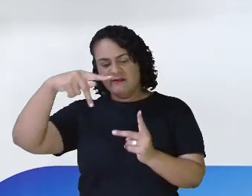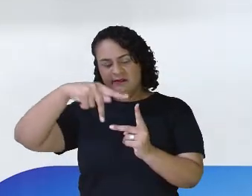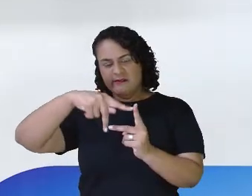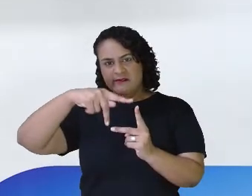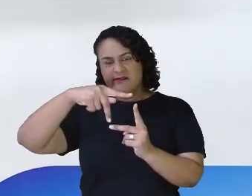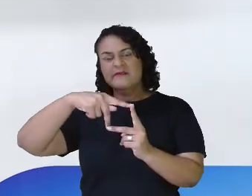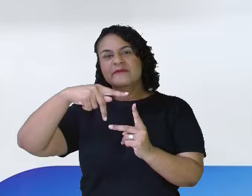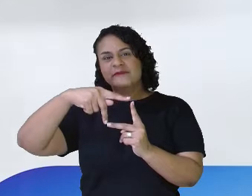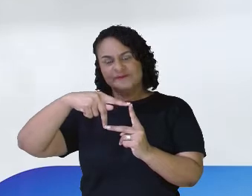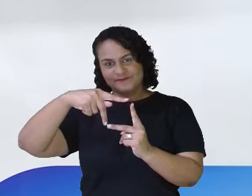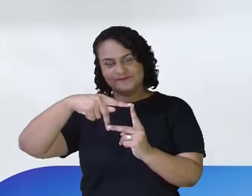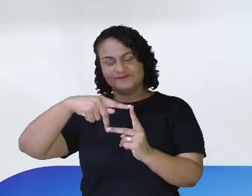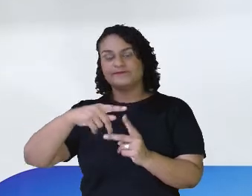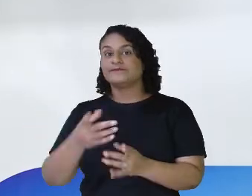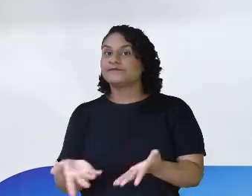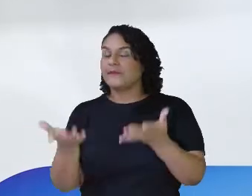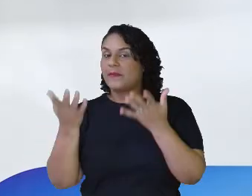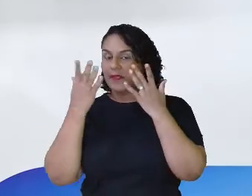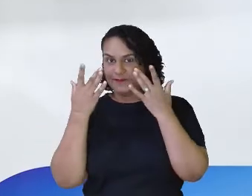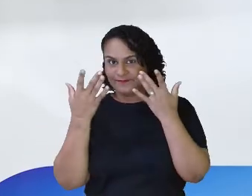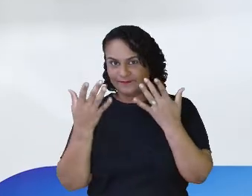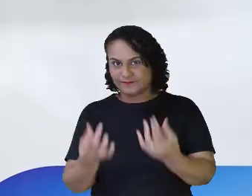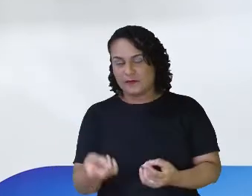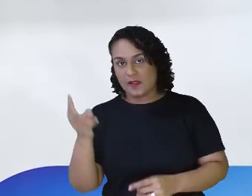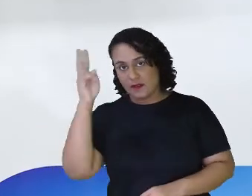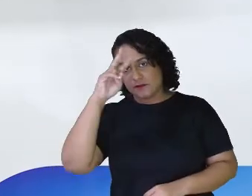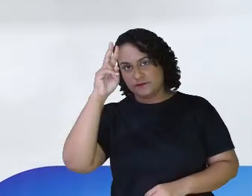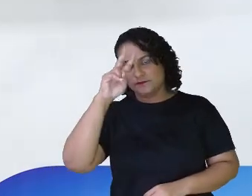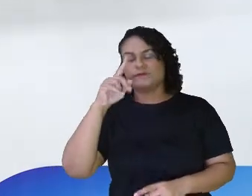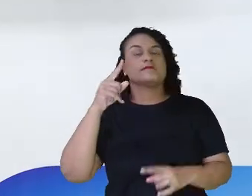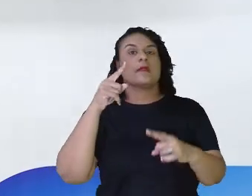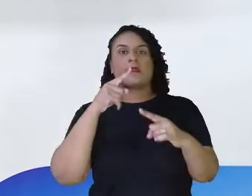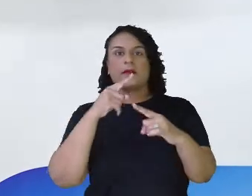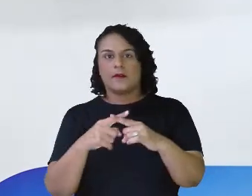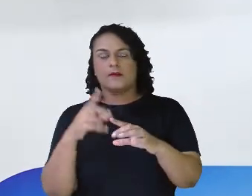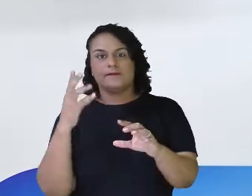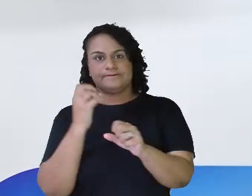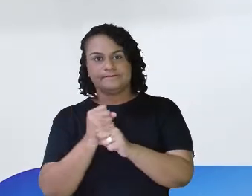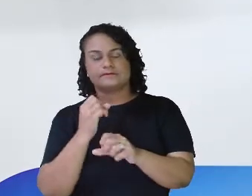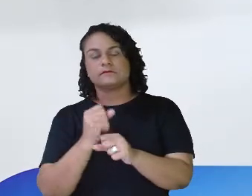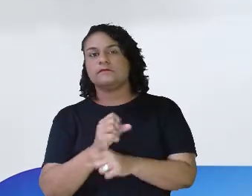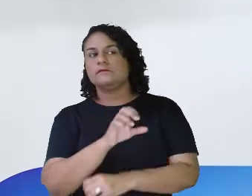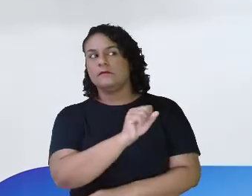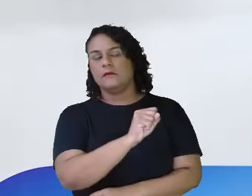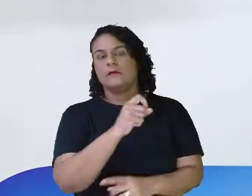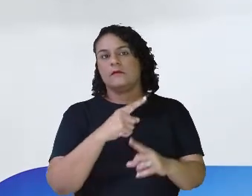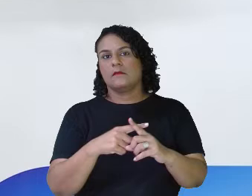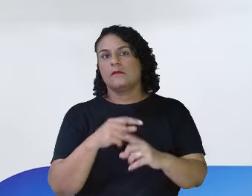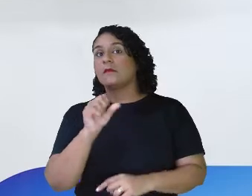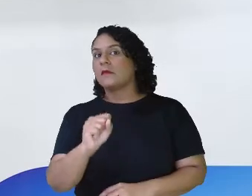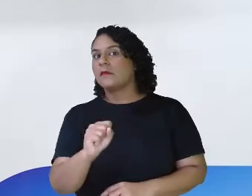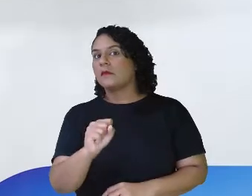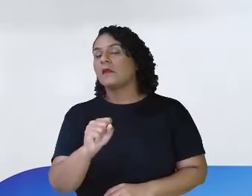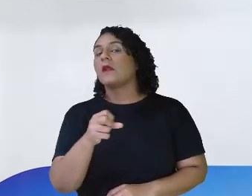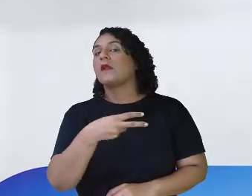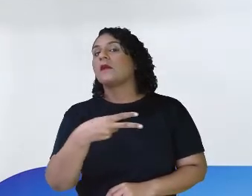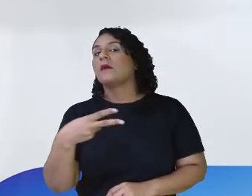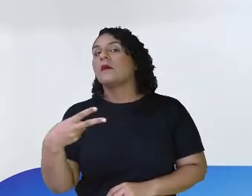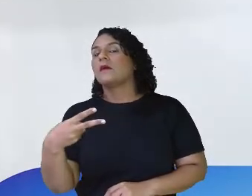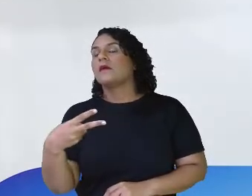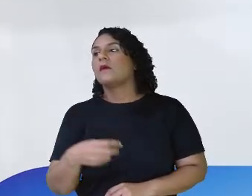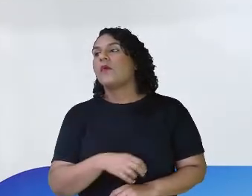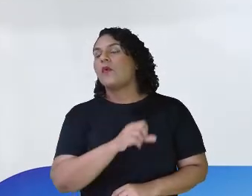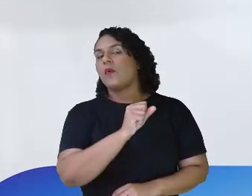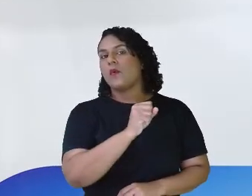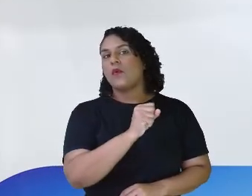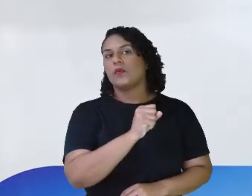de colunas. Então, presta atenção nisso. Lembra da multiplicação? 8 vezes 8.